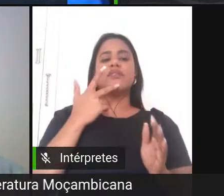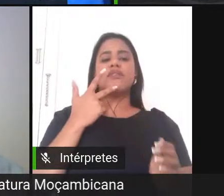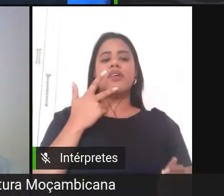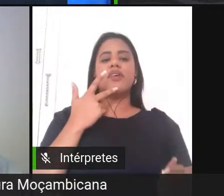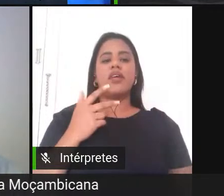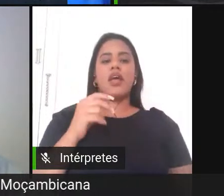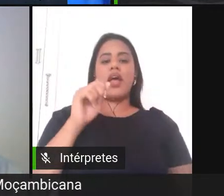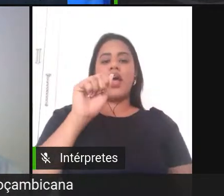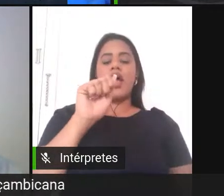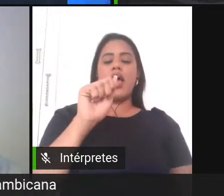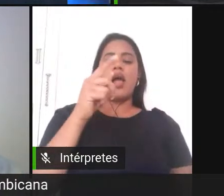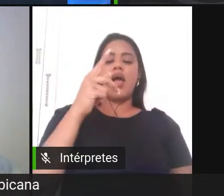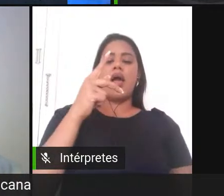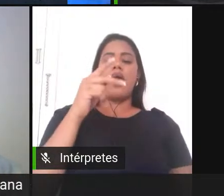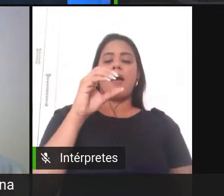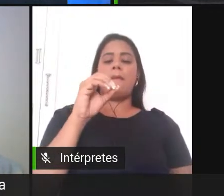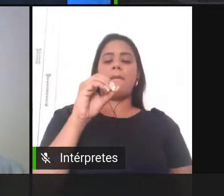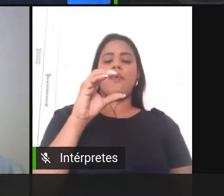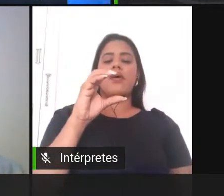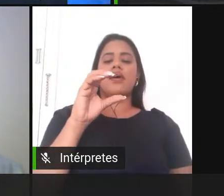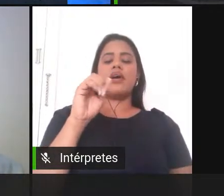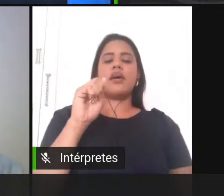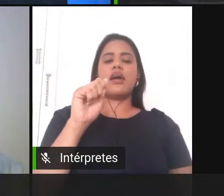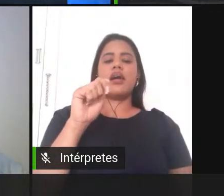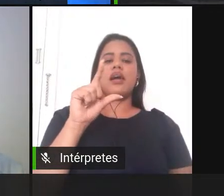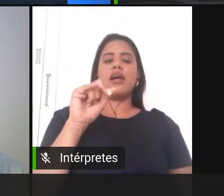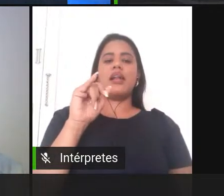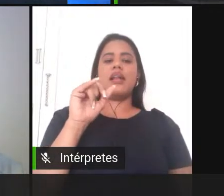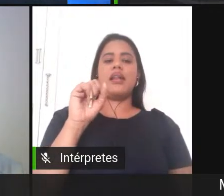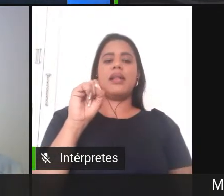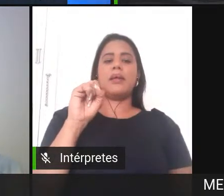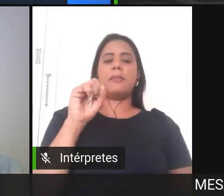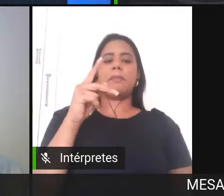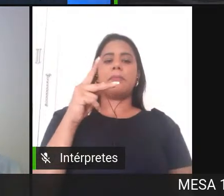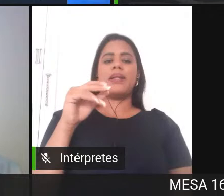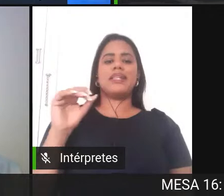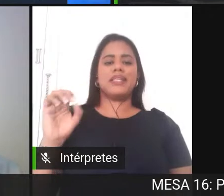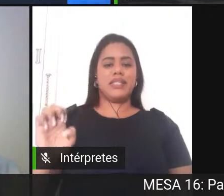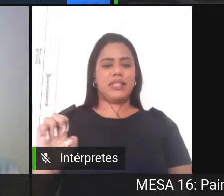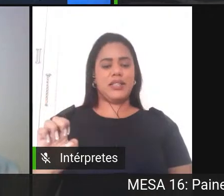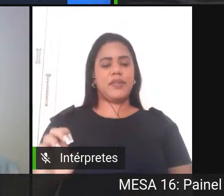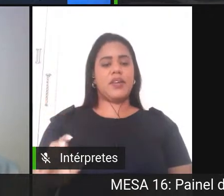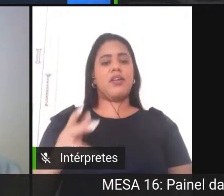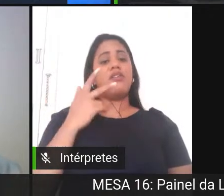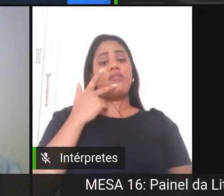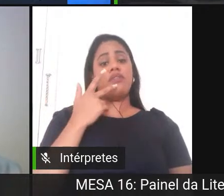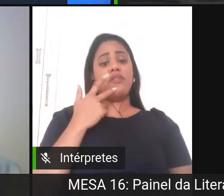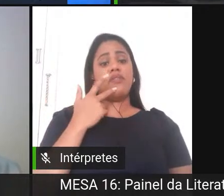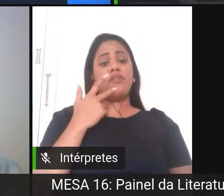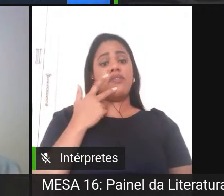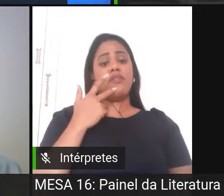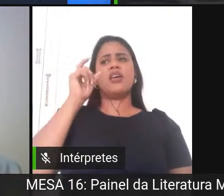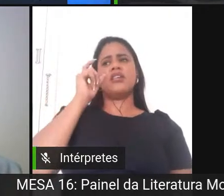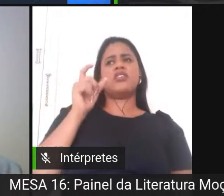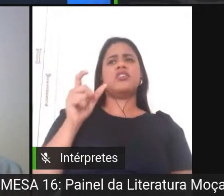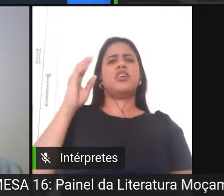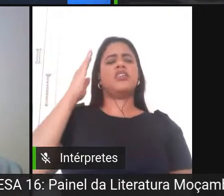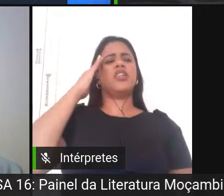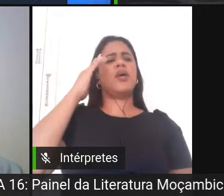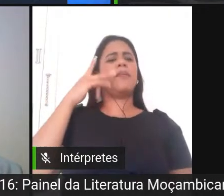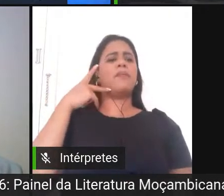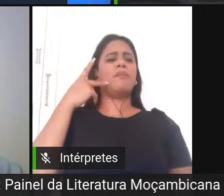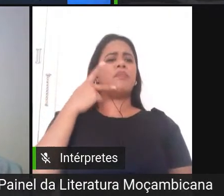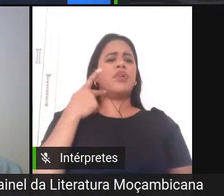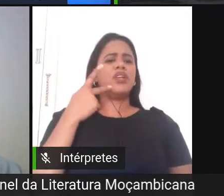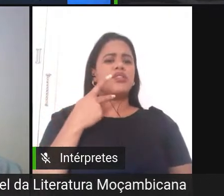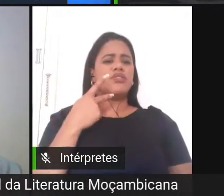é o livro, se calhar, é dos livros mais interventivos do ponto de vista político que o Adelino já publicou, se não mesmo